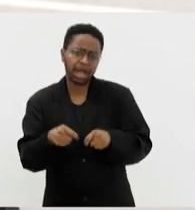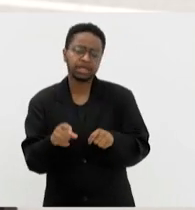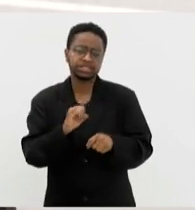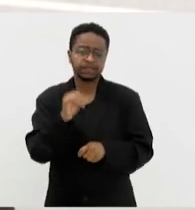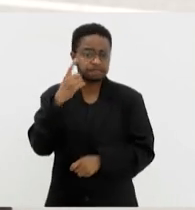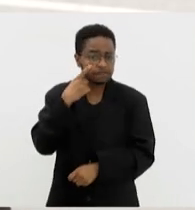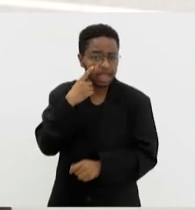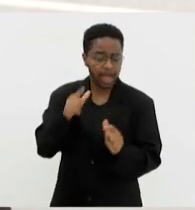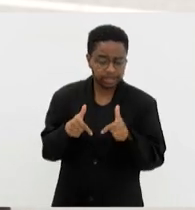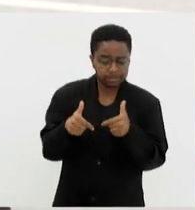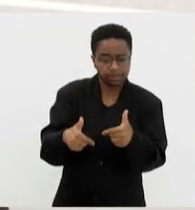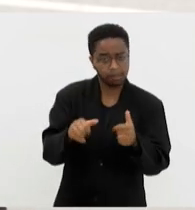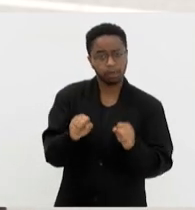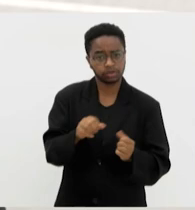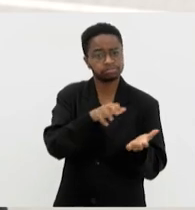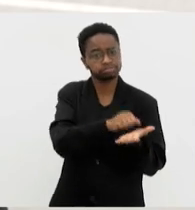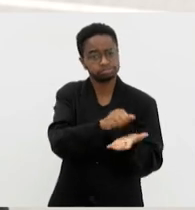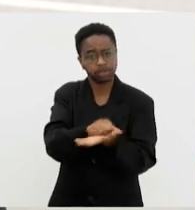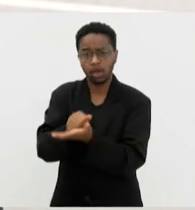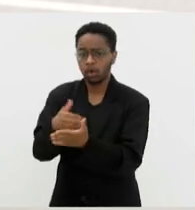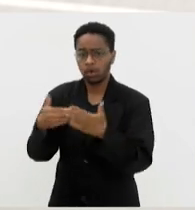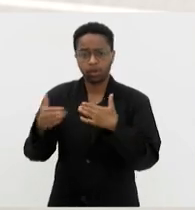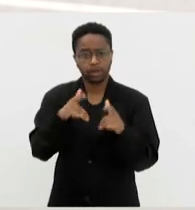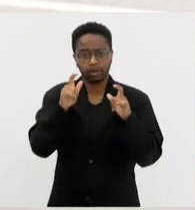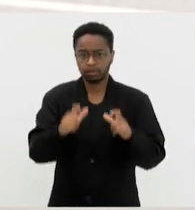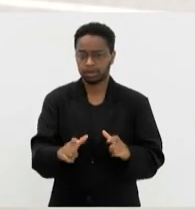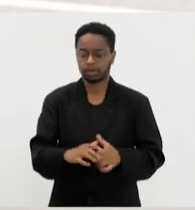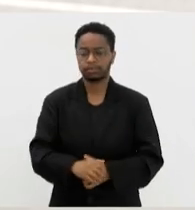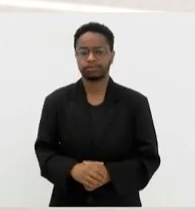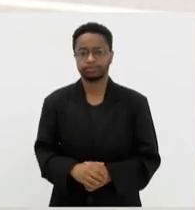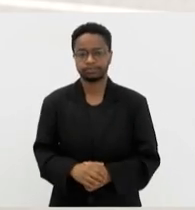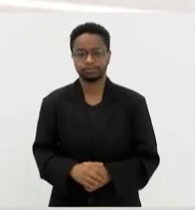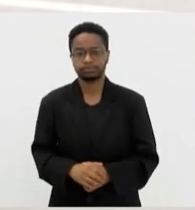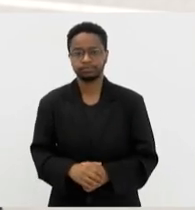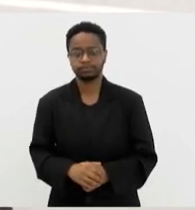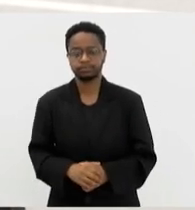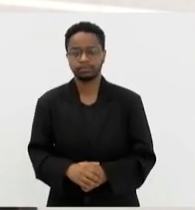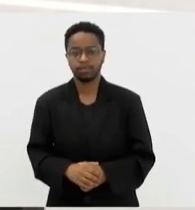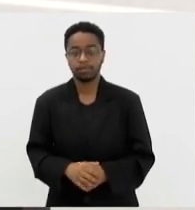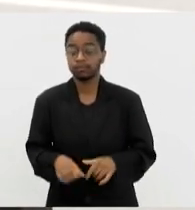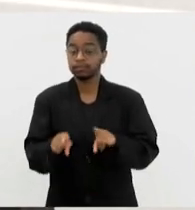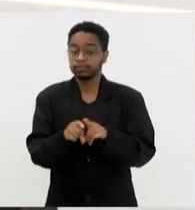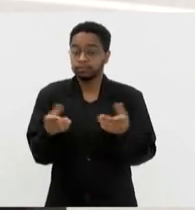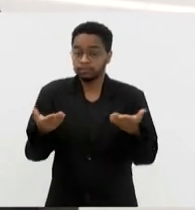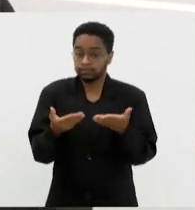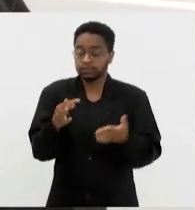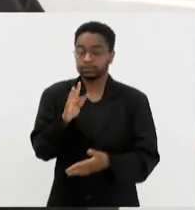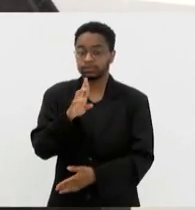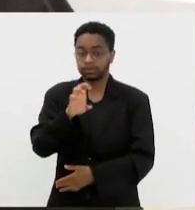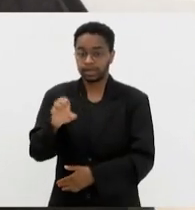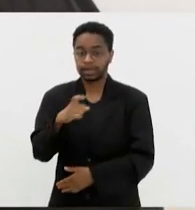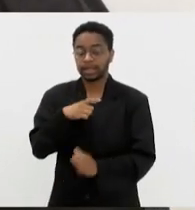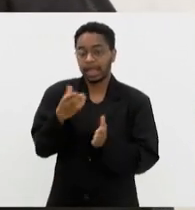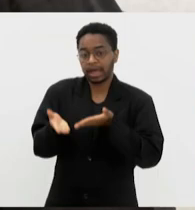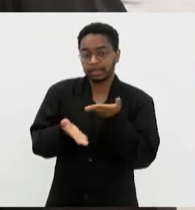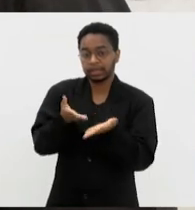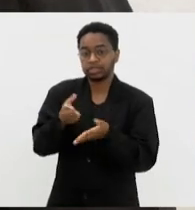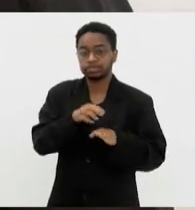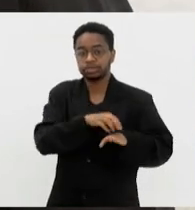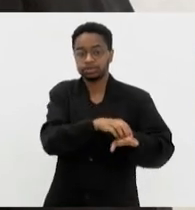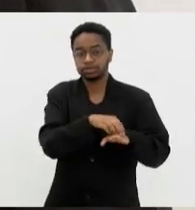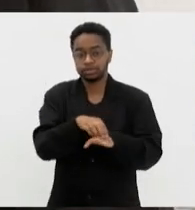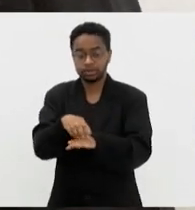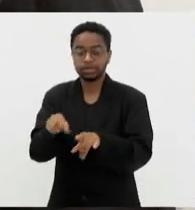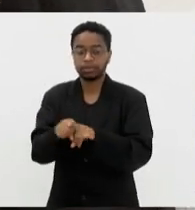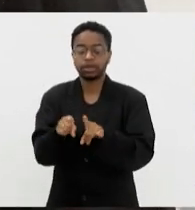a gente coleta a biometria do estado inteiro em qualquer uma das nossas unidades de atendimento. Hoje o TRL realiza um atendimento itinerante no Parking